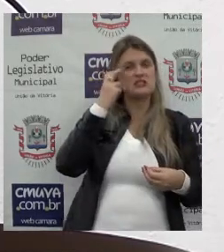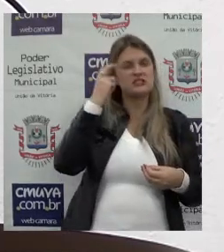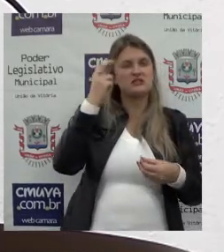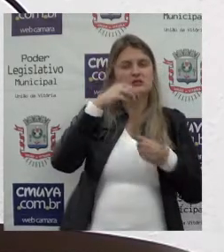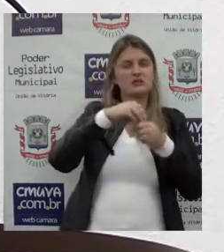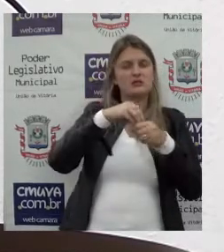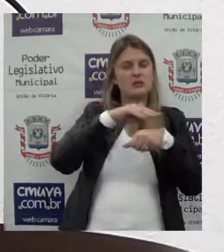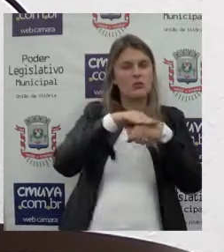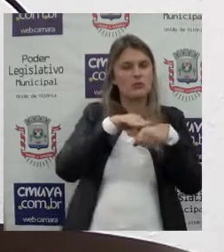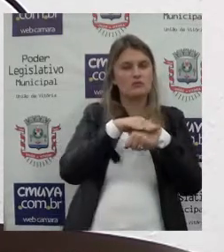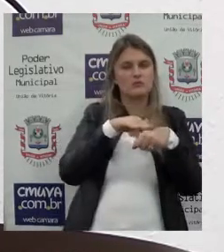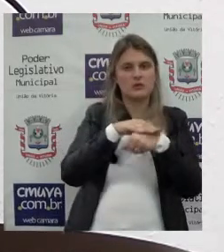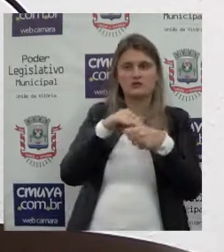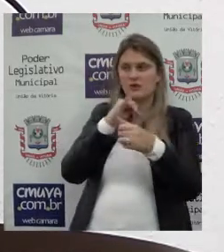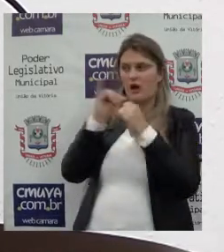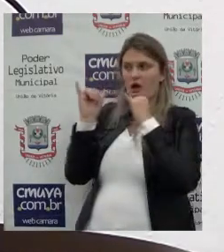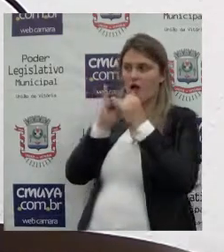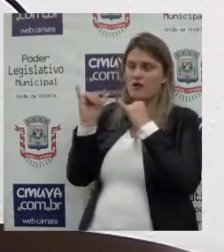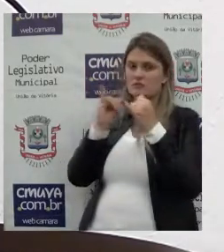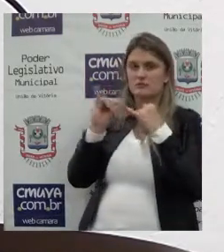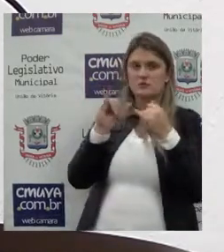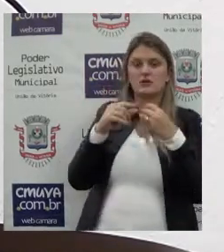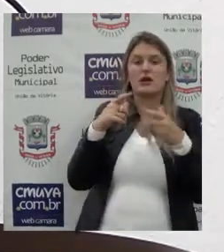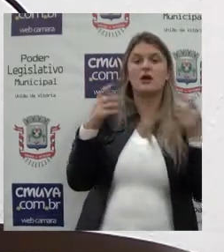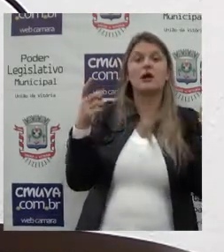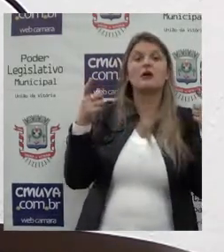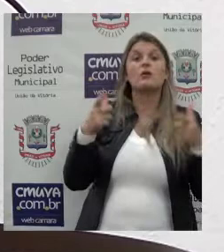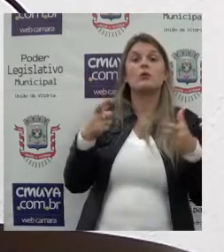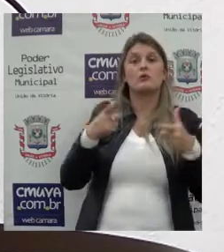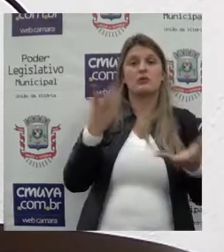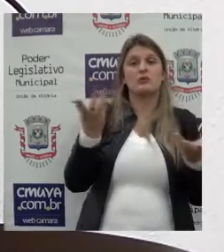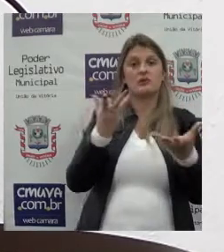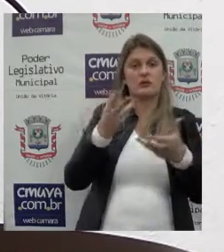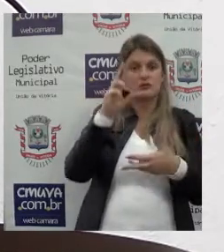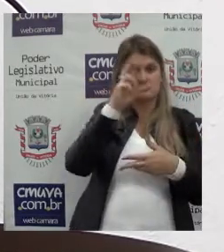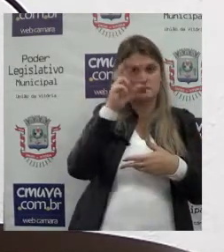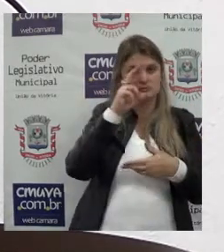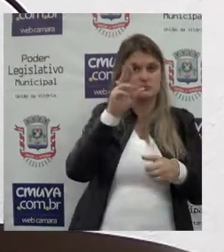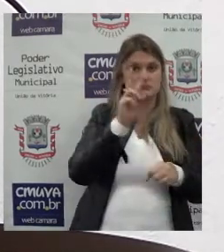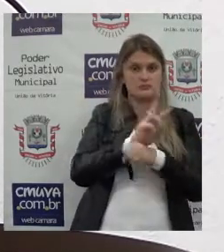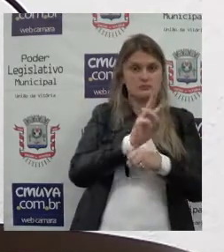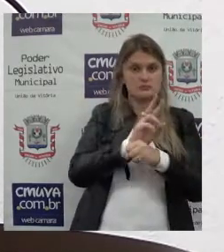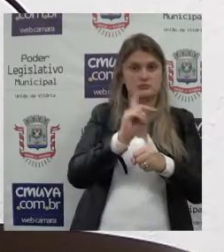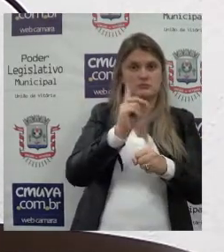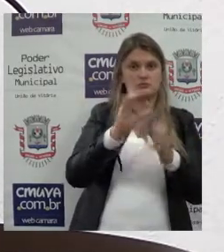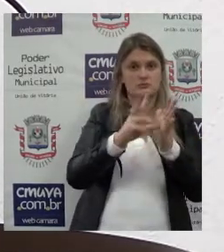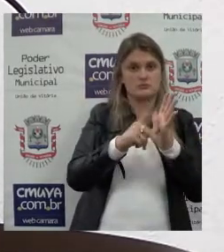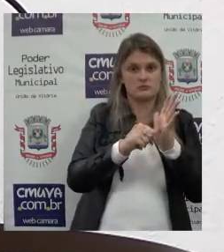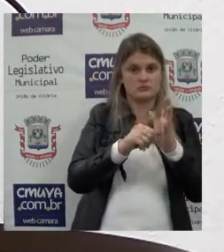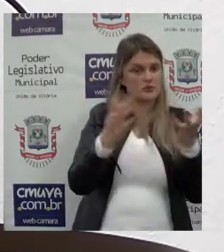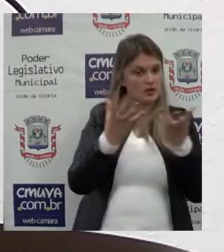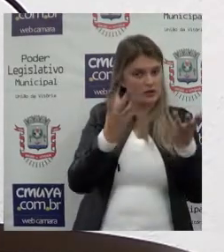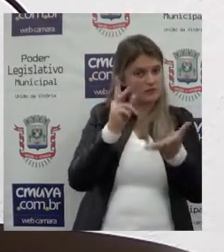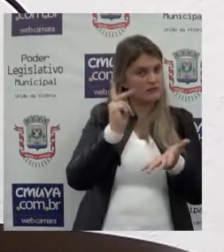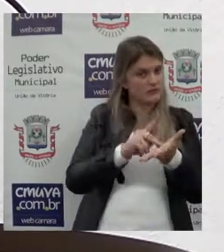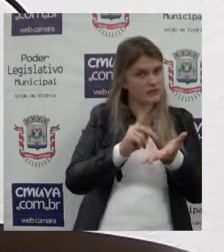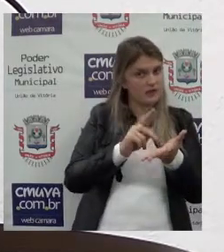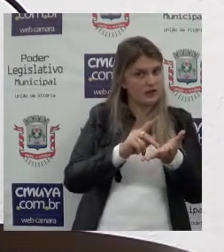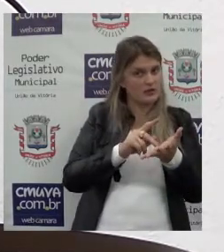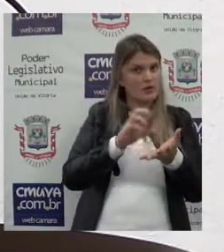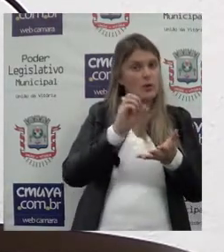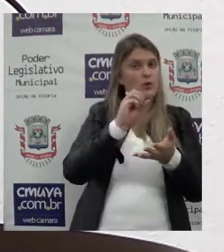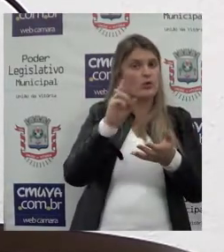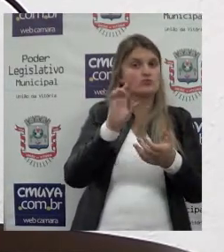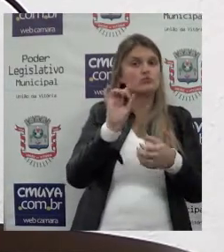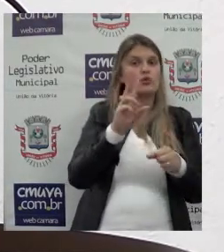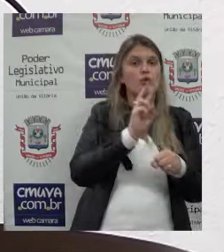Eles têm setor de inteligência deles que conversam conosco de vez em quando. Mas até onde eles querem investir isso? Eles querem